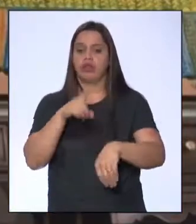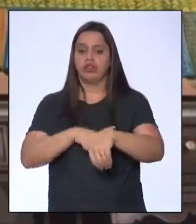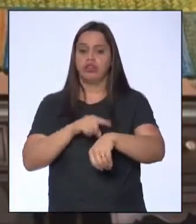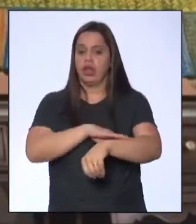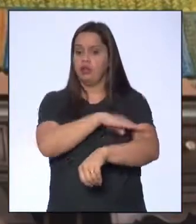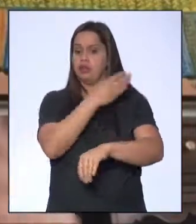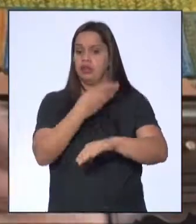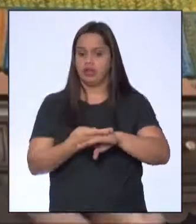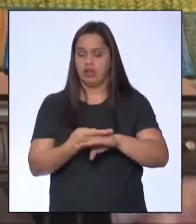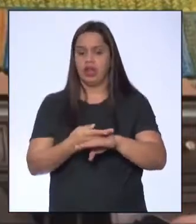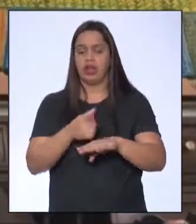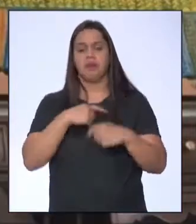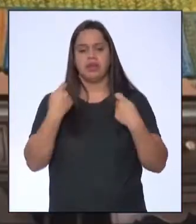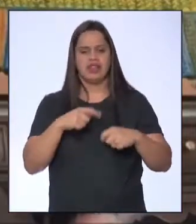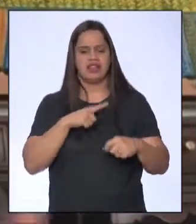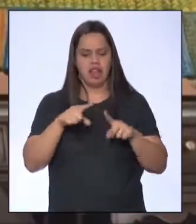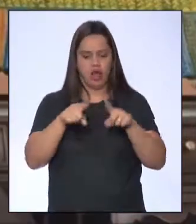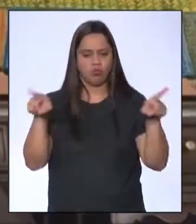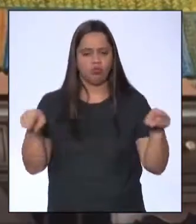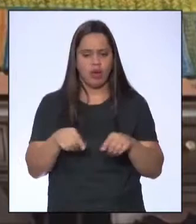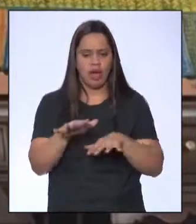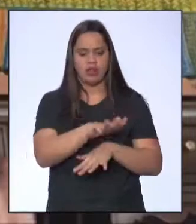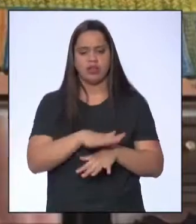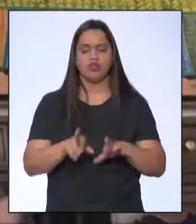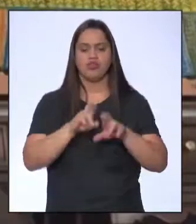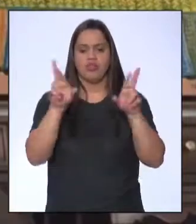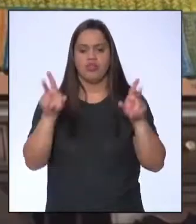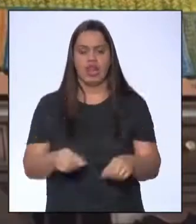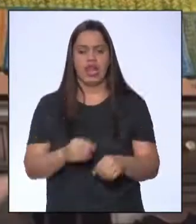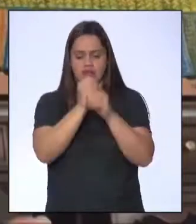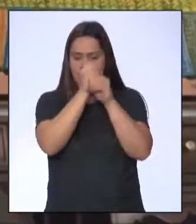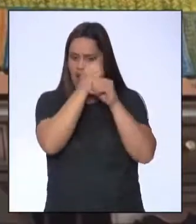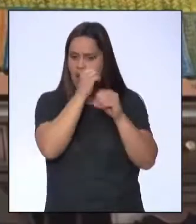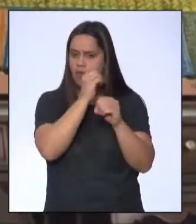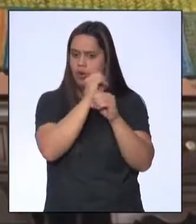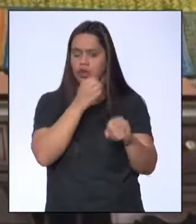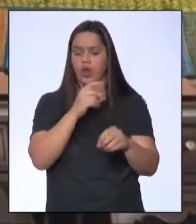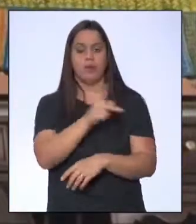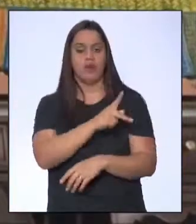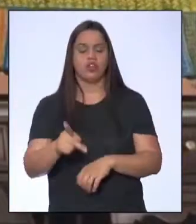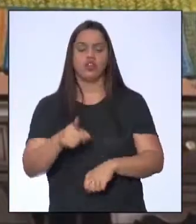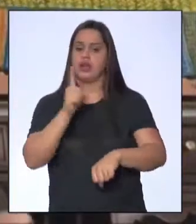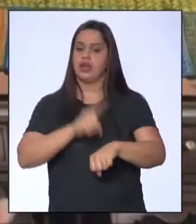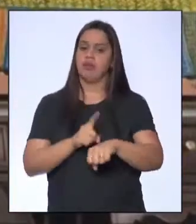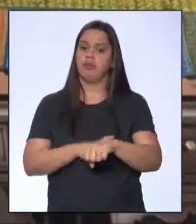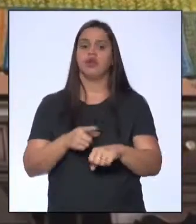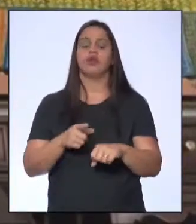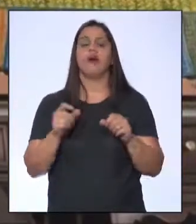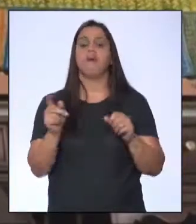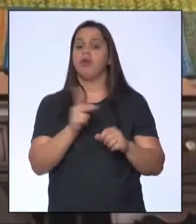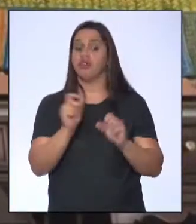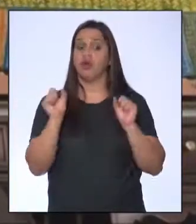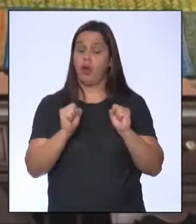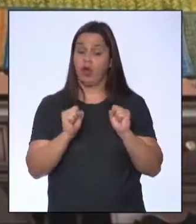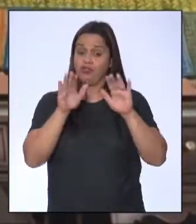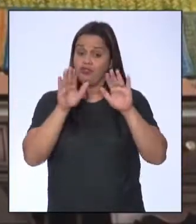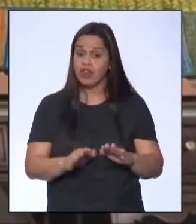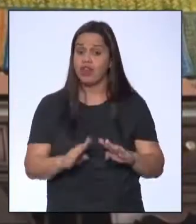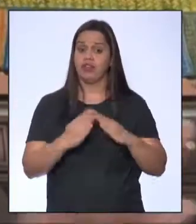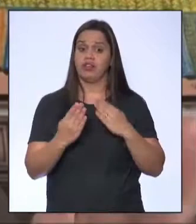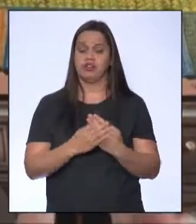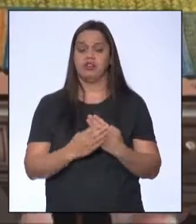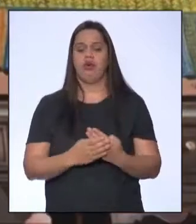espaço diferenciado, laboratórios, tempos, professores que possam permanecer. Não é simples